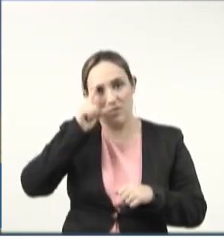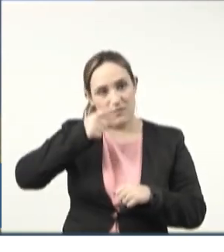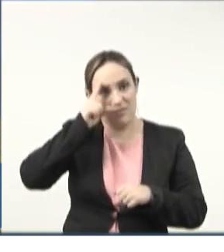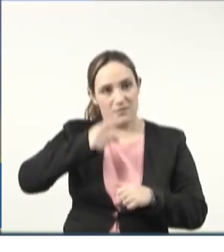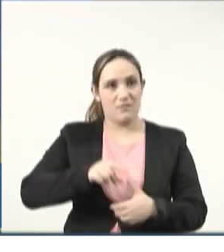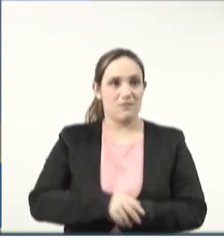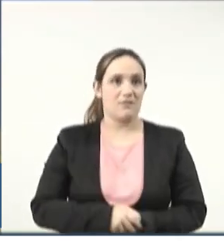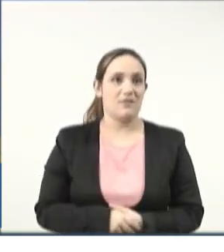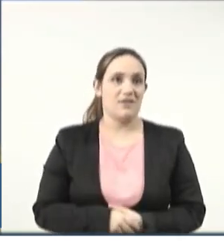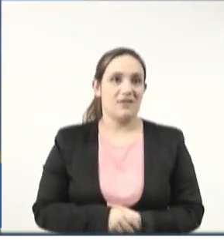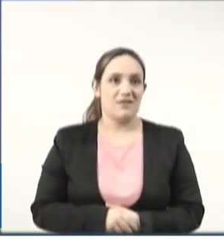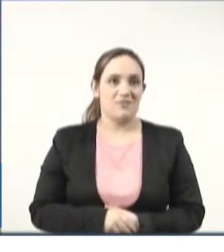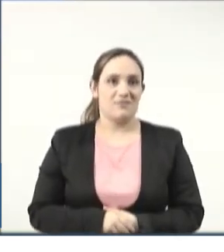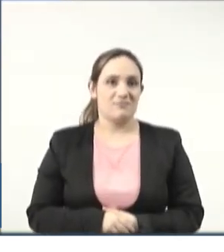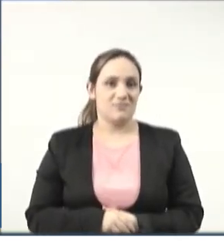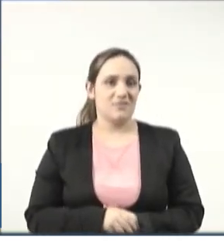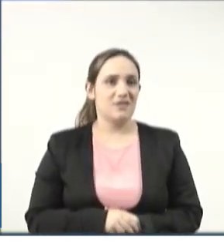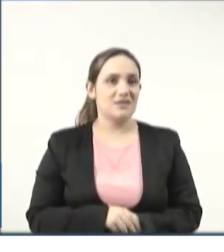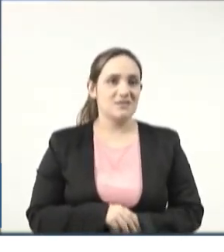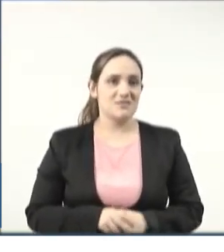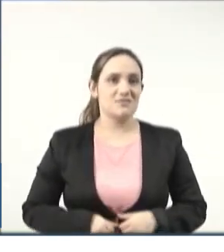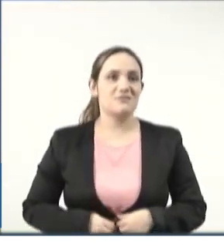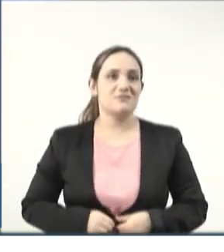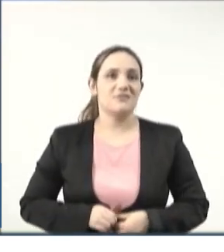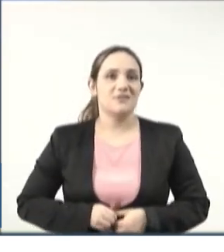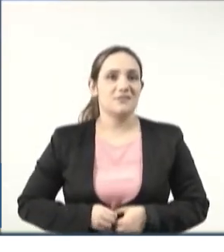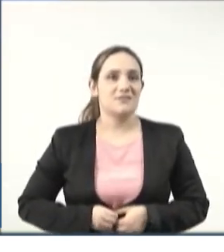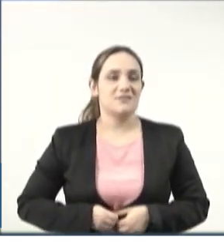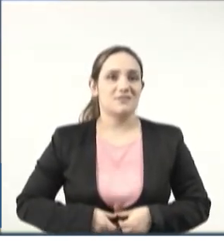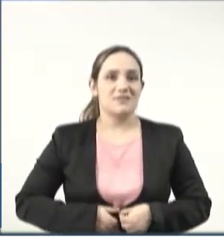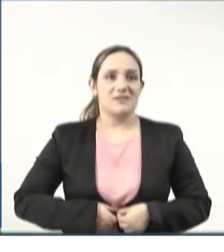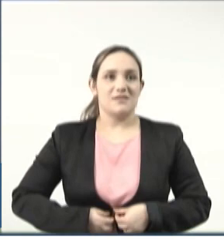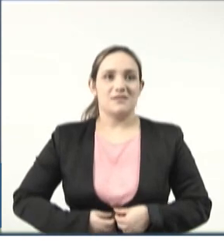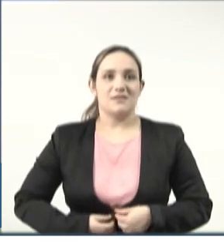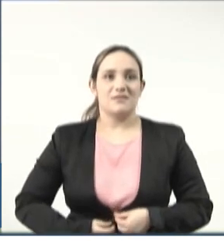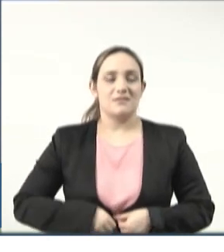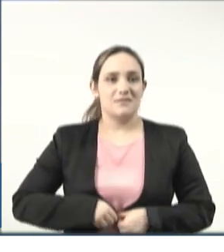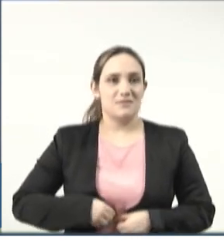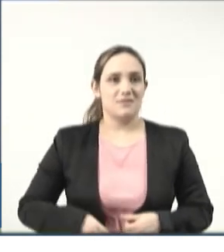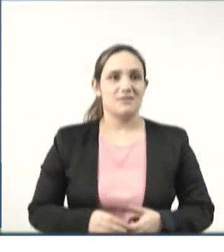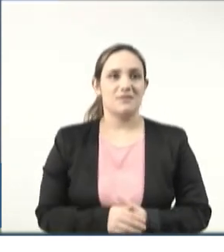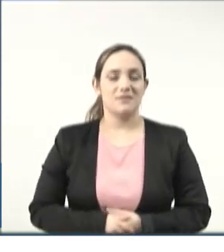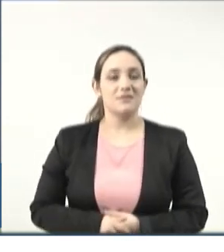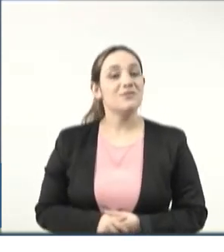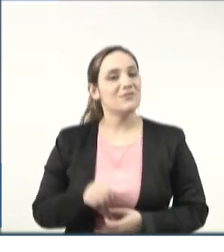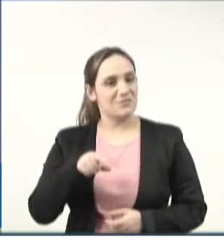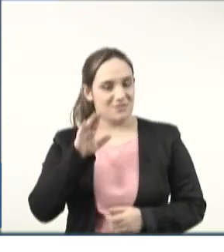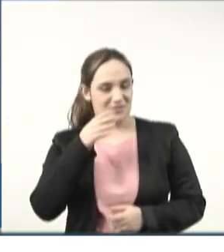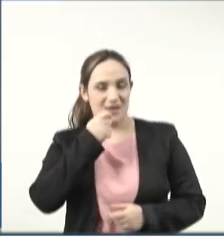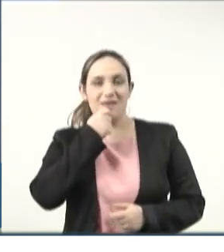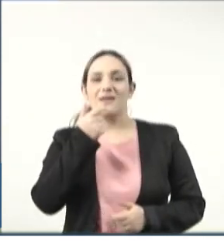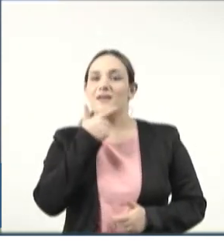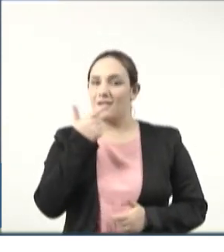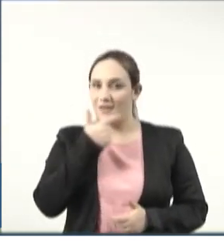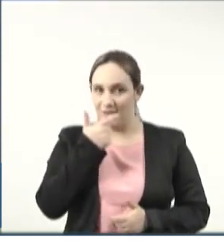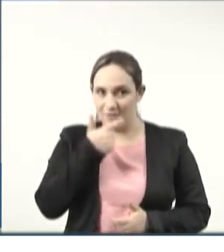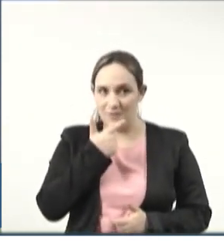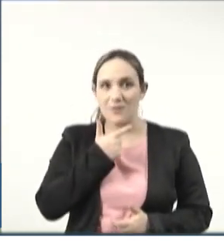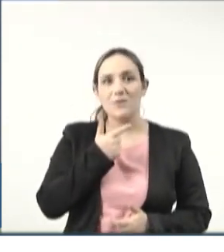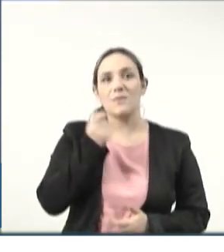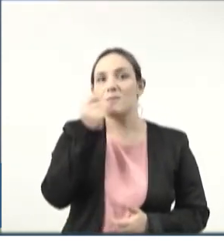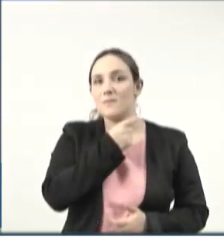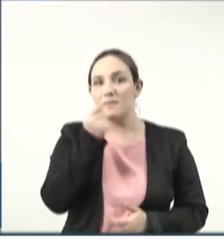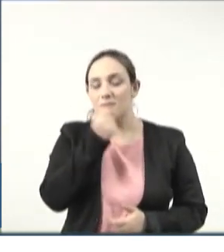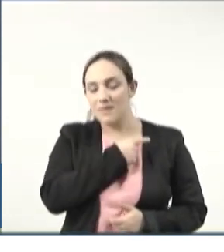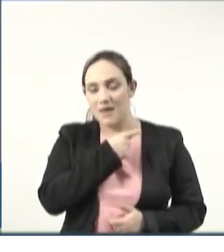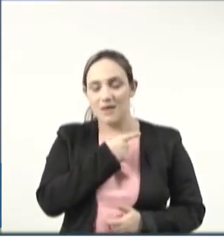Quem aqui? Pode falar que não, né? Aqui, mas no íntimo, a gente sabe que a gente já riu de uma piada machista. O ano passado